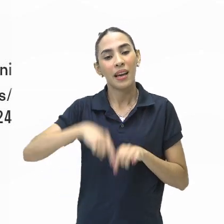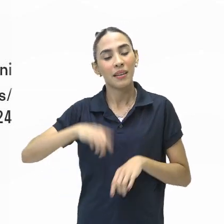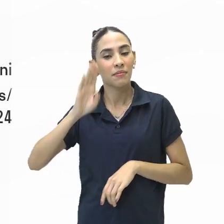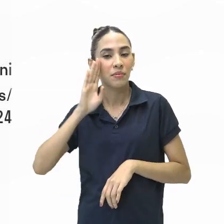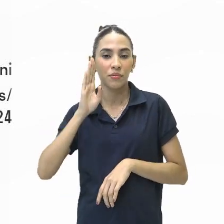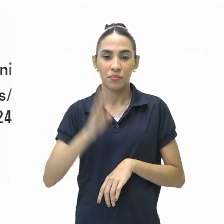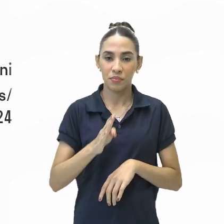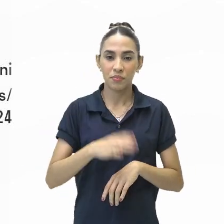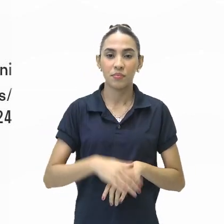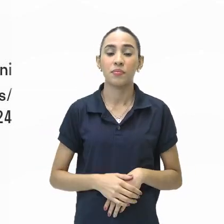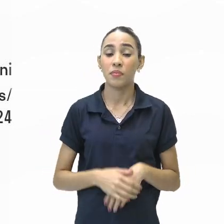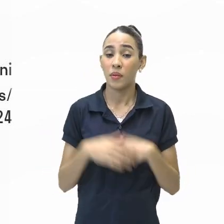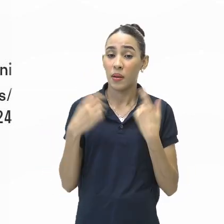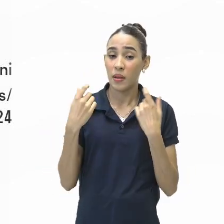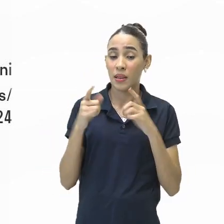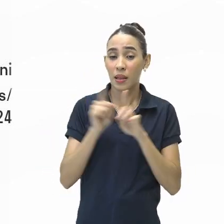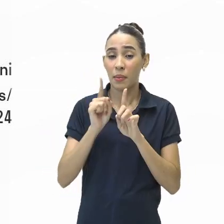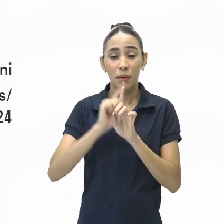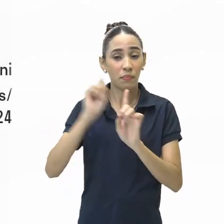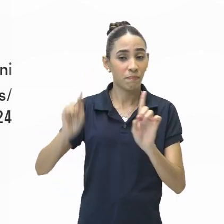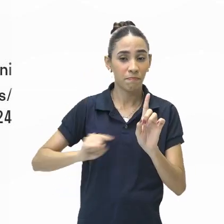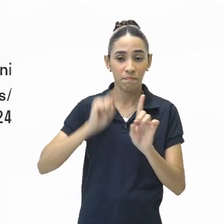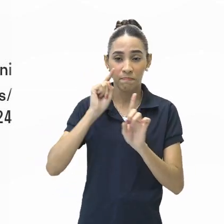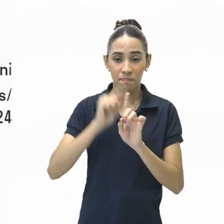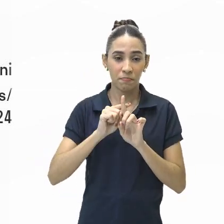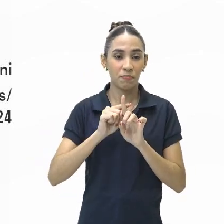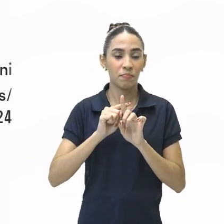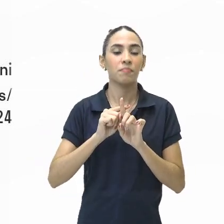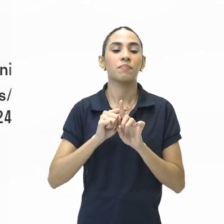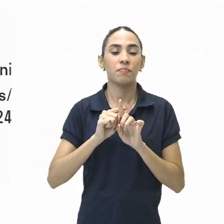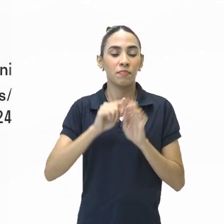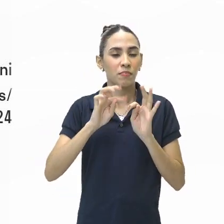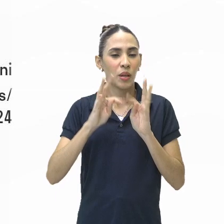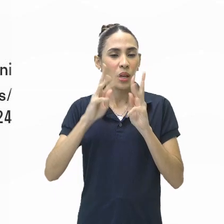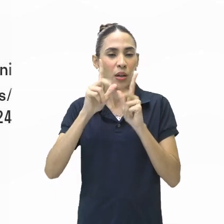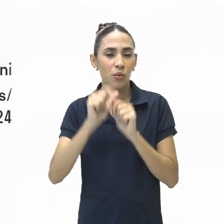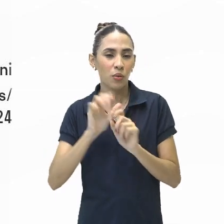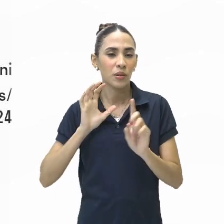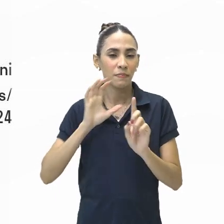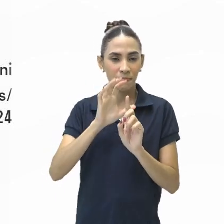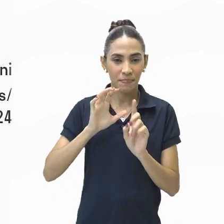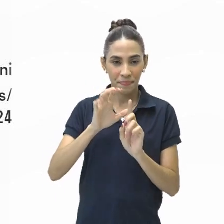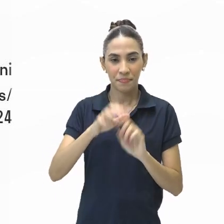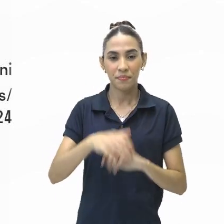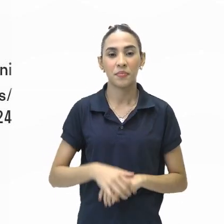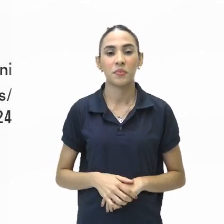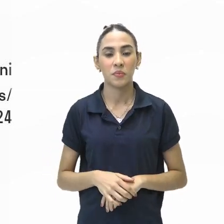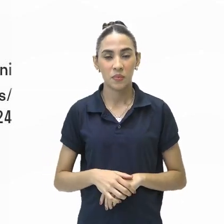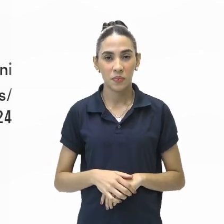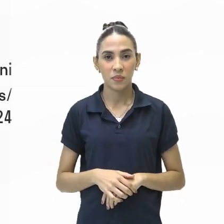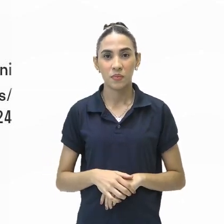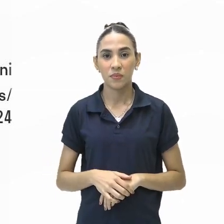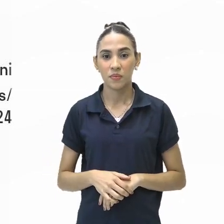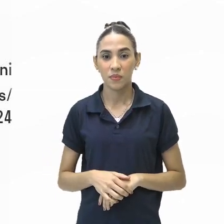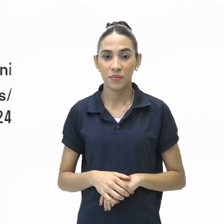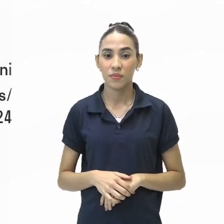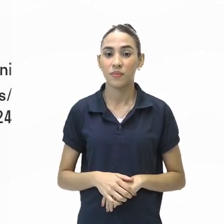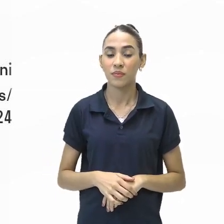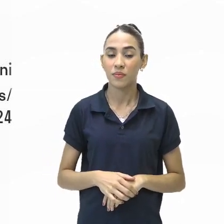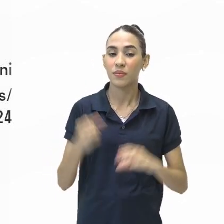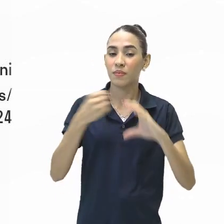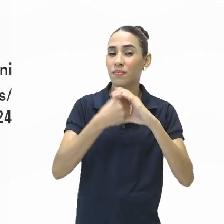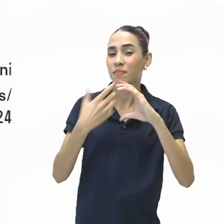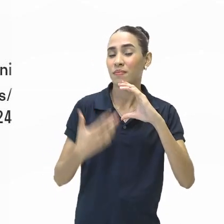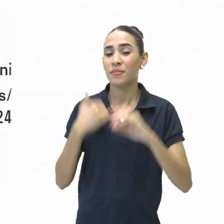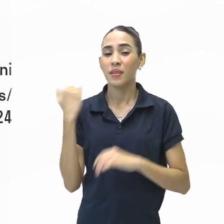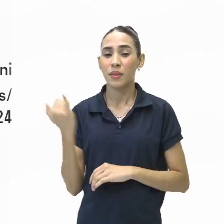sabe ser direto, preciso e objetivo em suas aspirações.